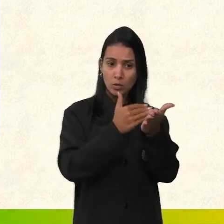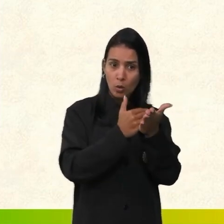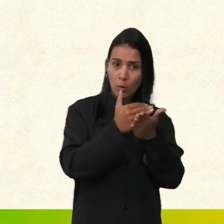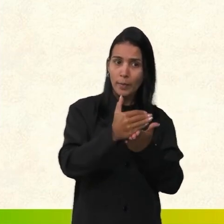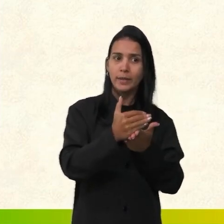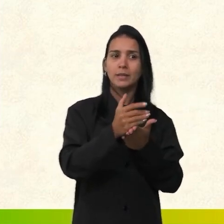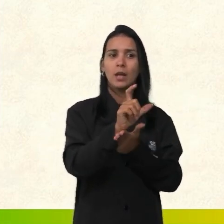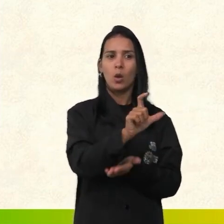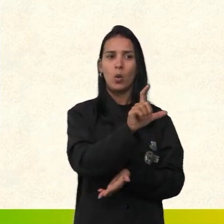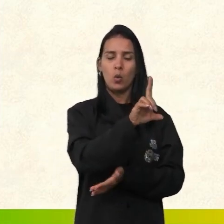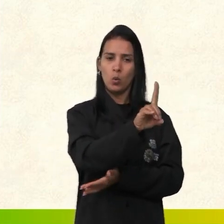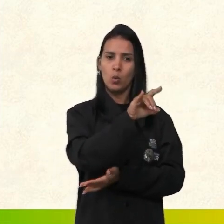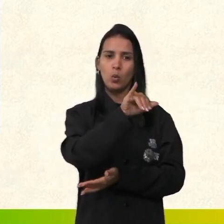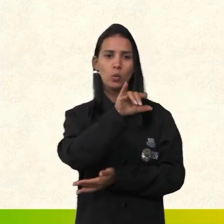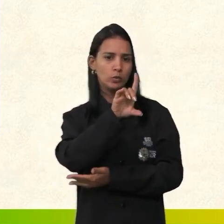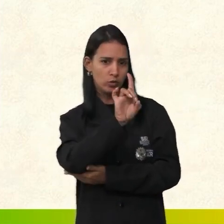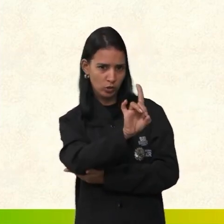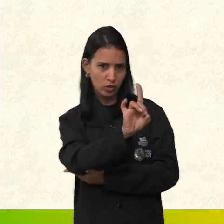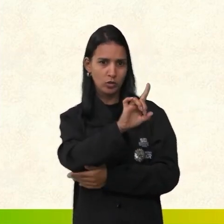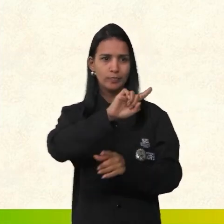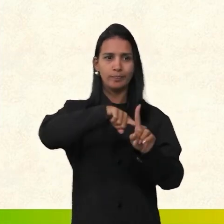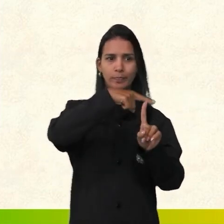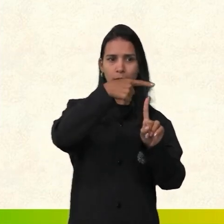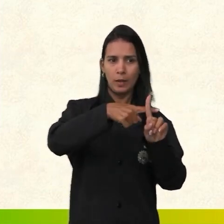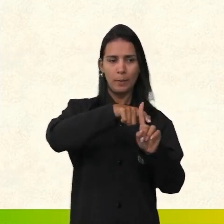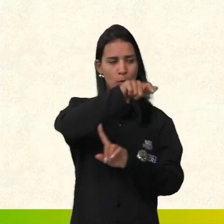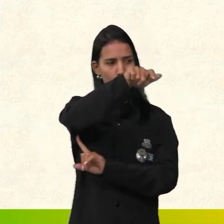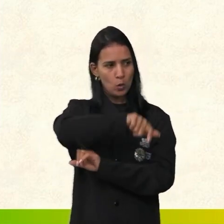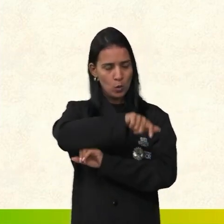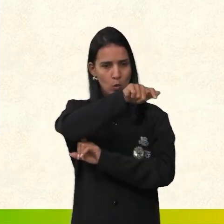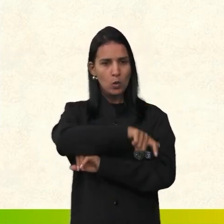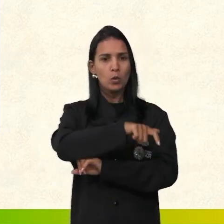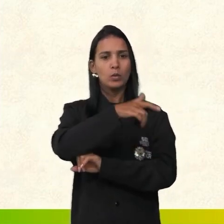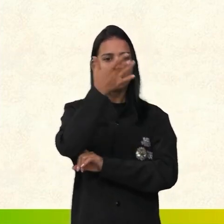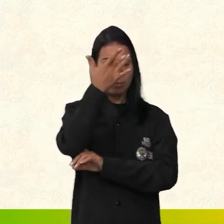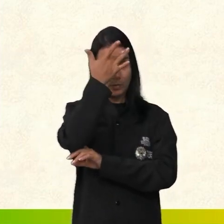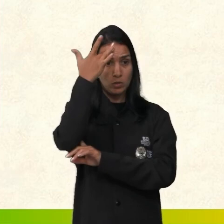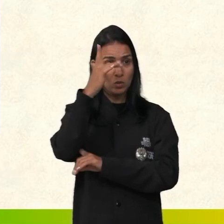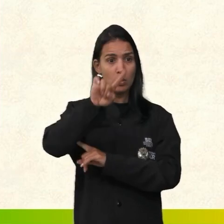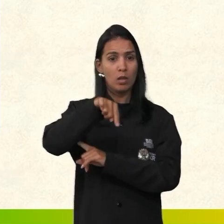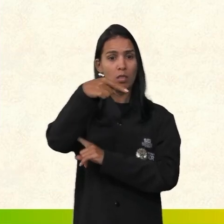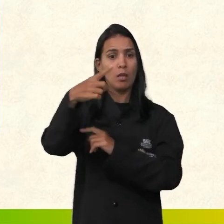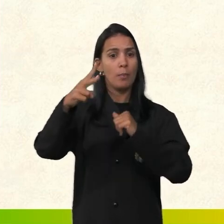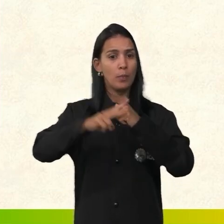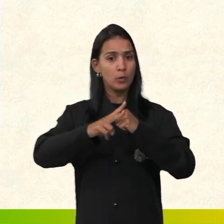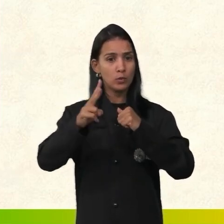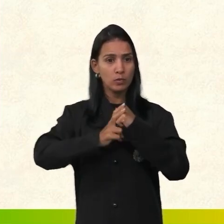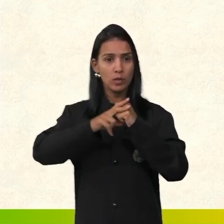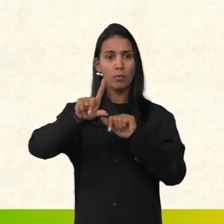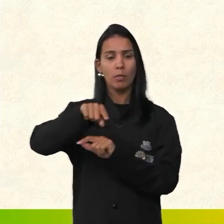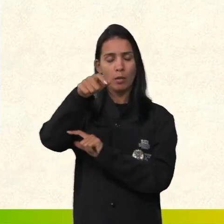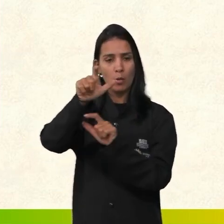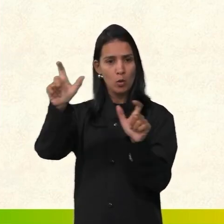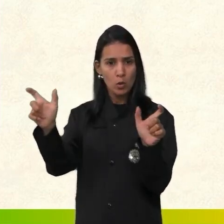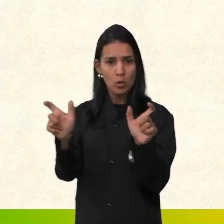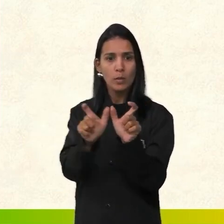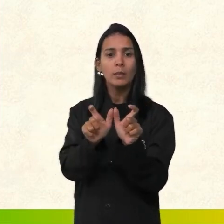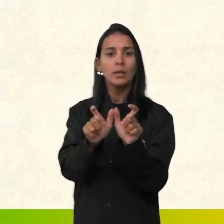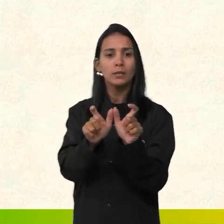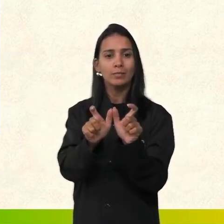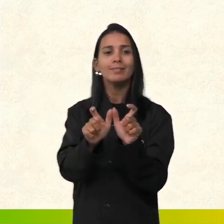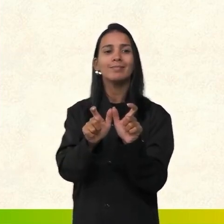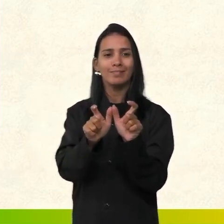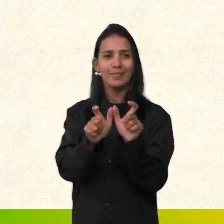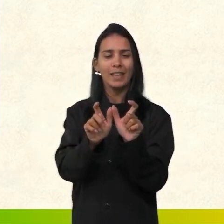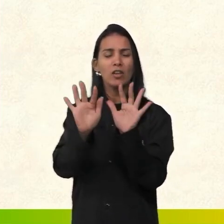Nós temos um sujeito, um verbo e um complemento. E lá no finalzinho você tem que colocar, né,